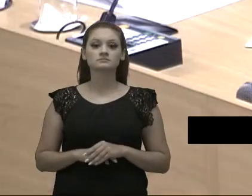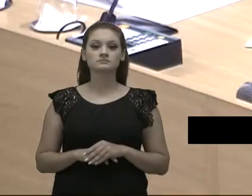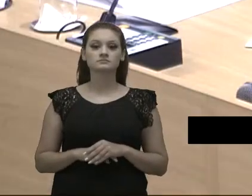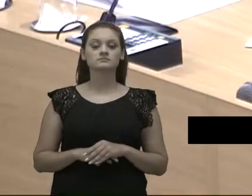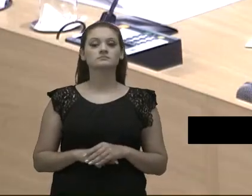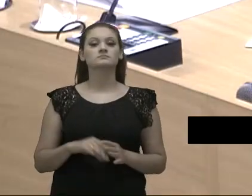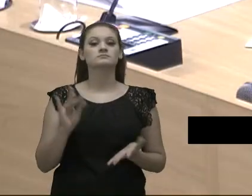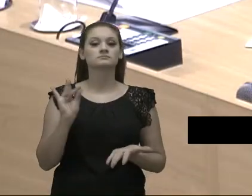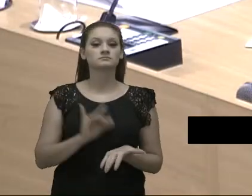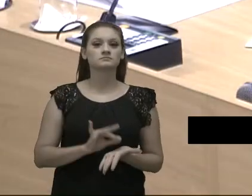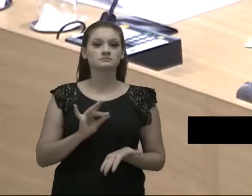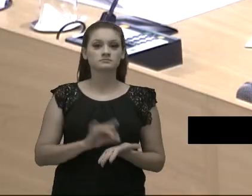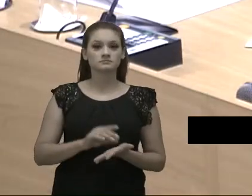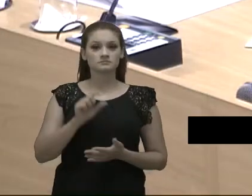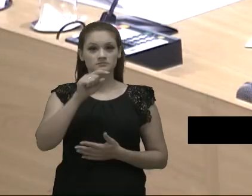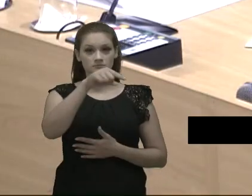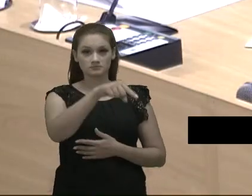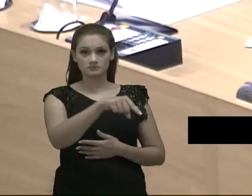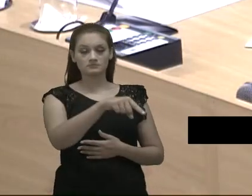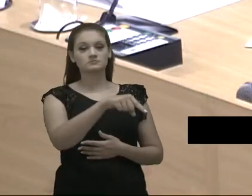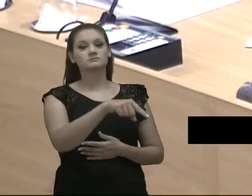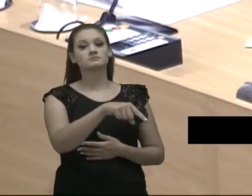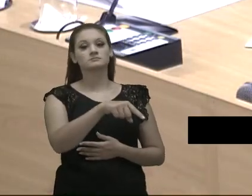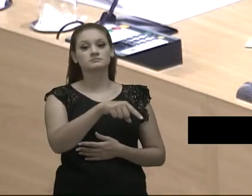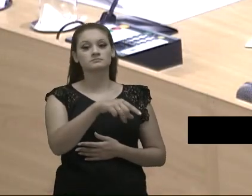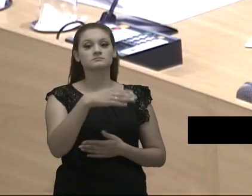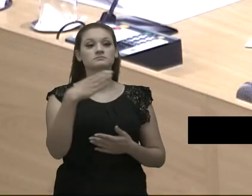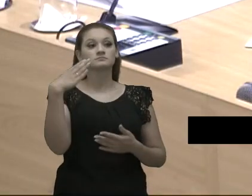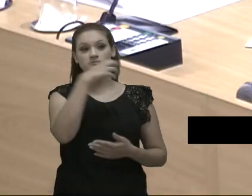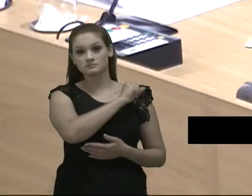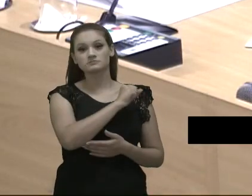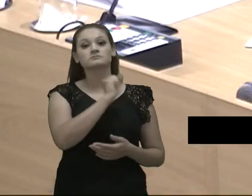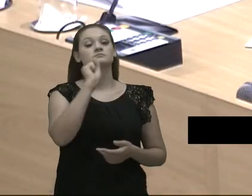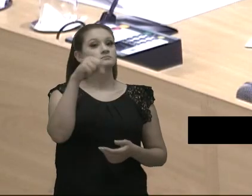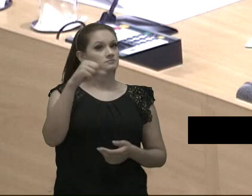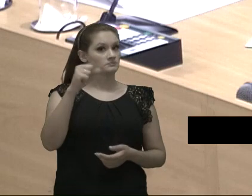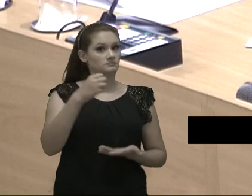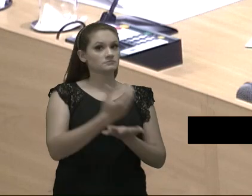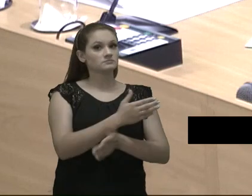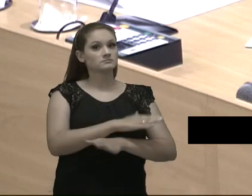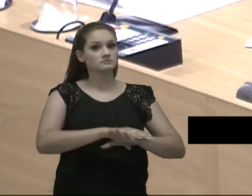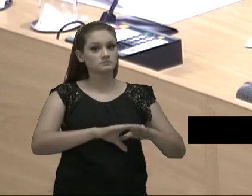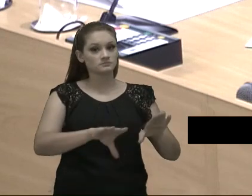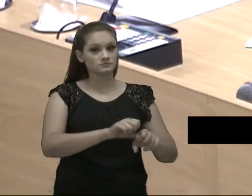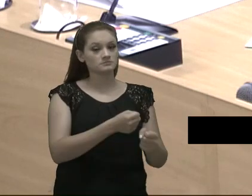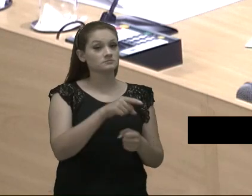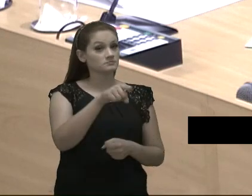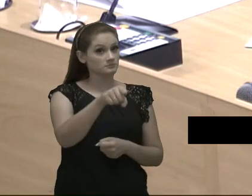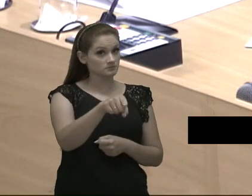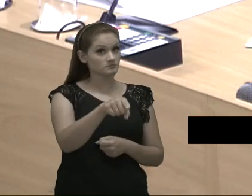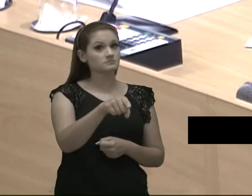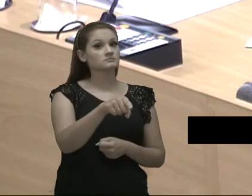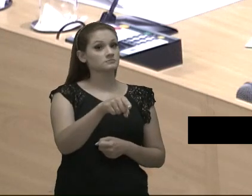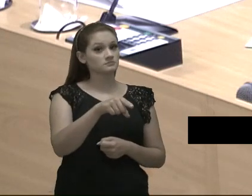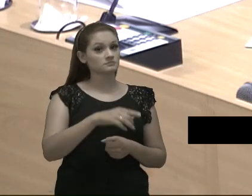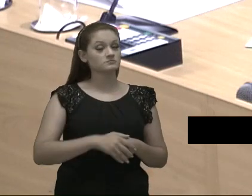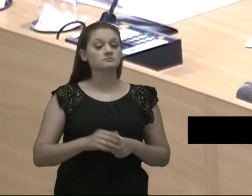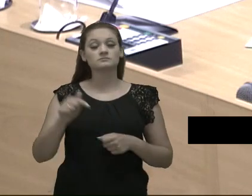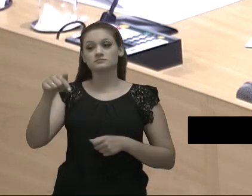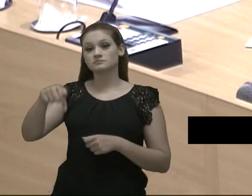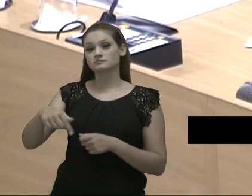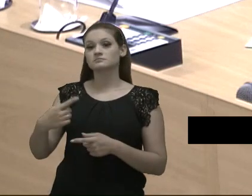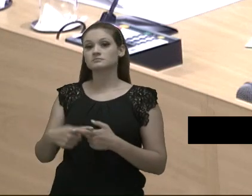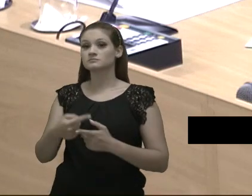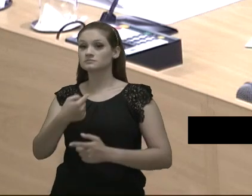Na verdade, não. Lá, abruptamente parou, se interrompeu o seu contrato por parte deles, né? E aqui foi por